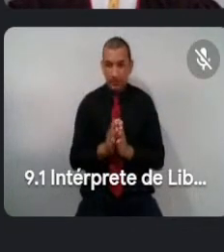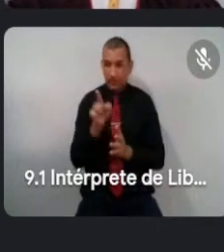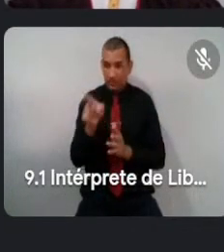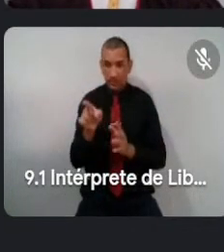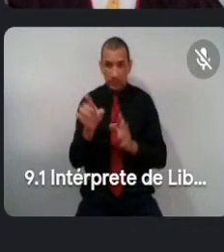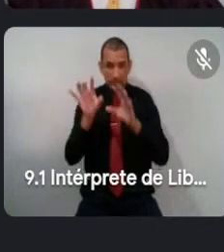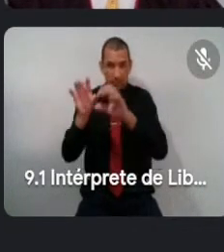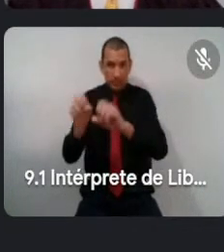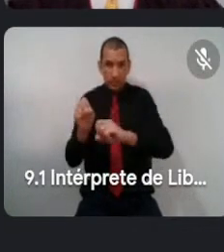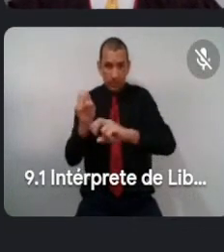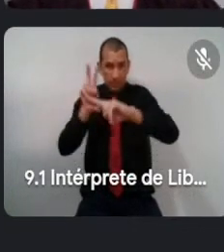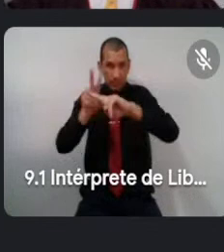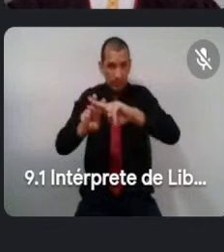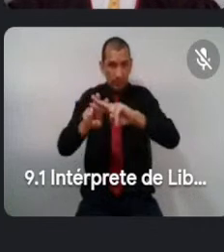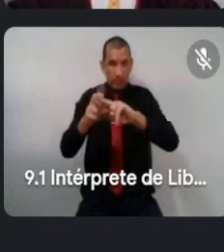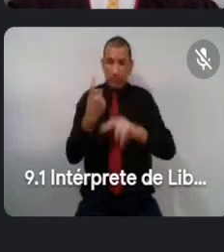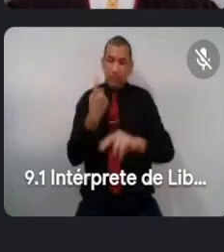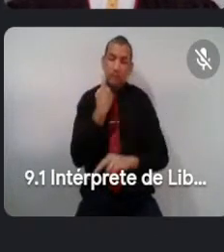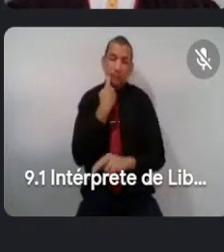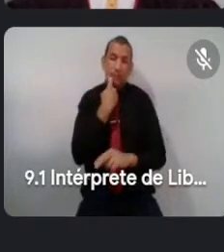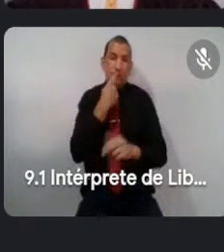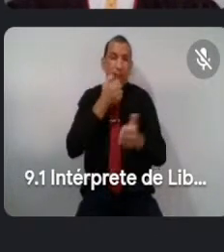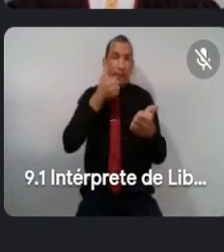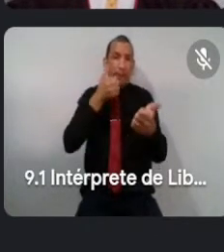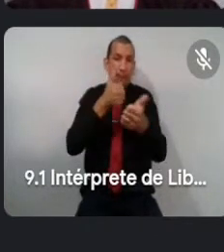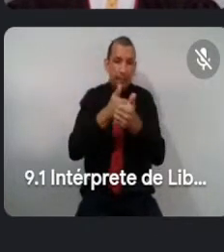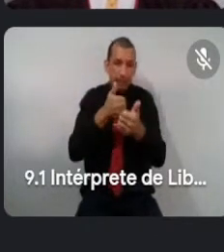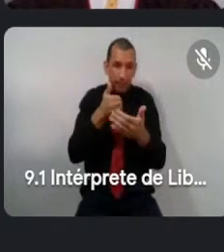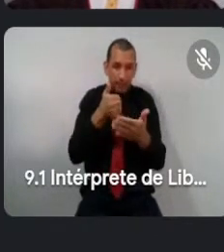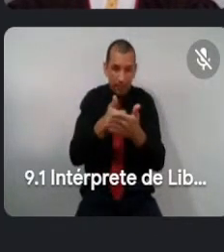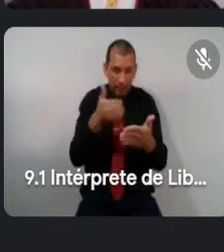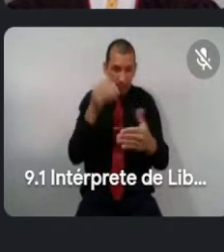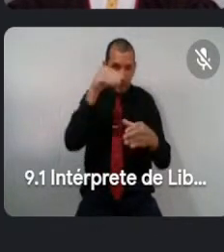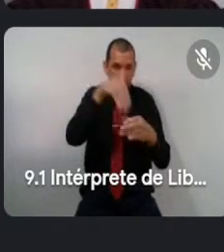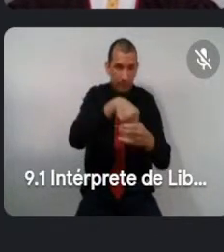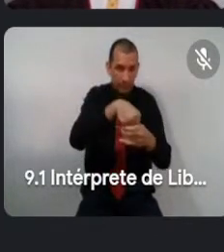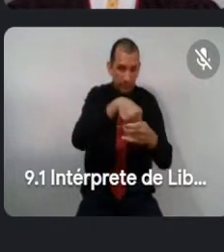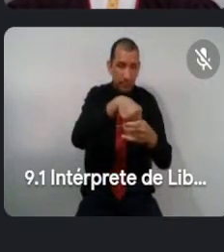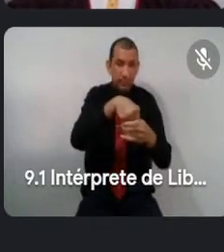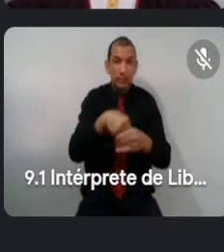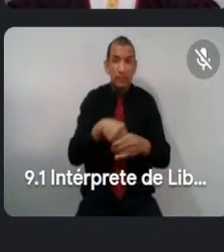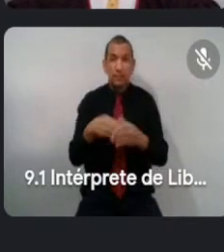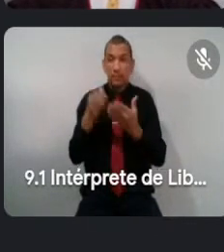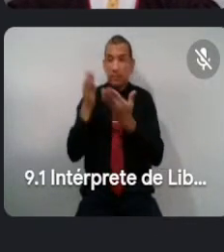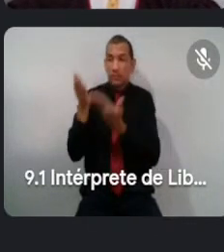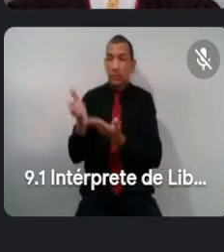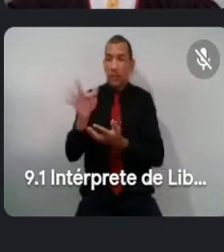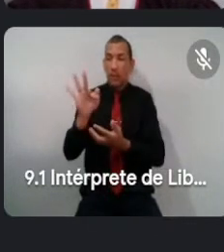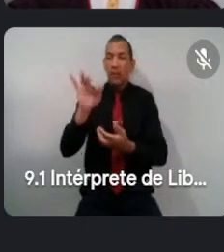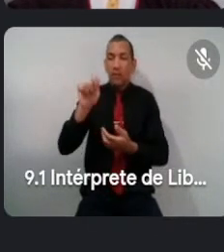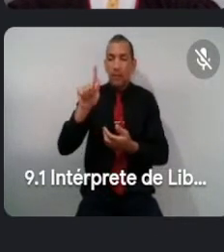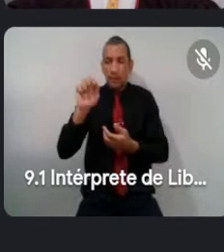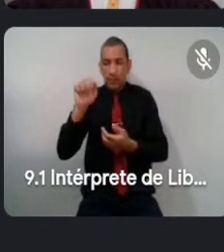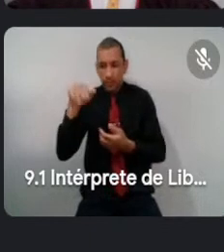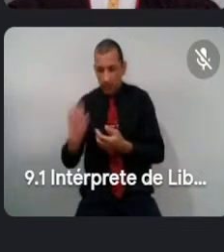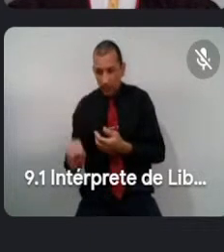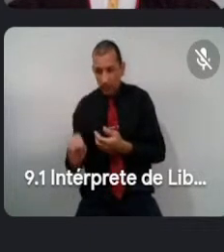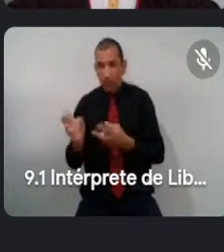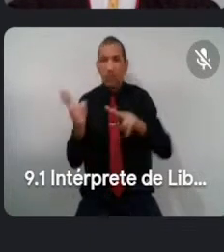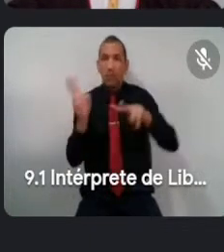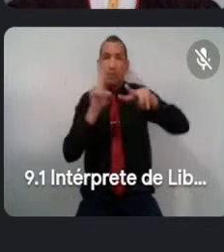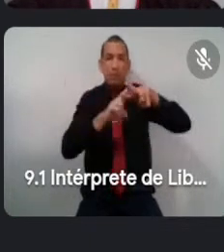apreendido na sexta-feira véspera das eleições e o senhor vaco foi preso em flagrante